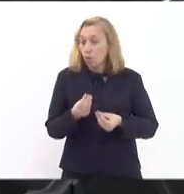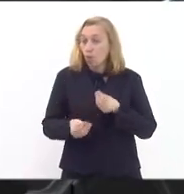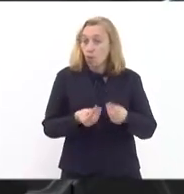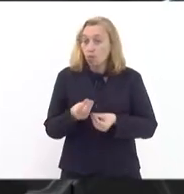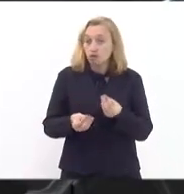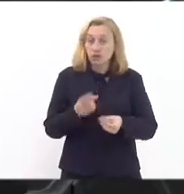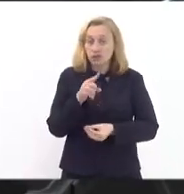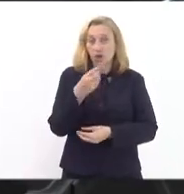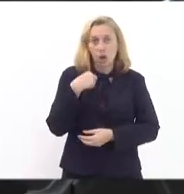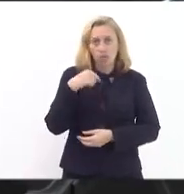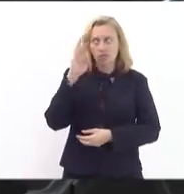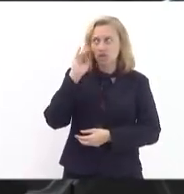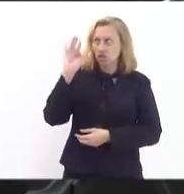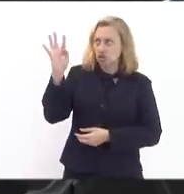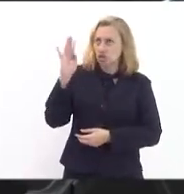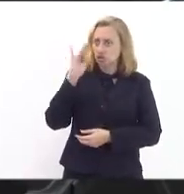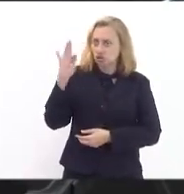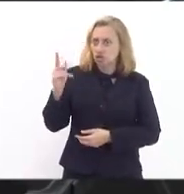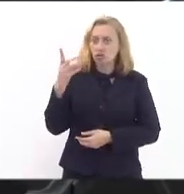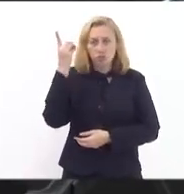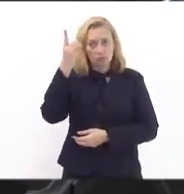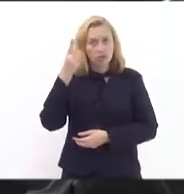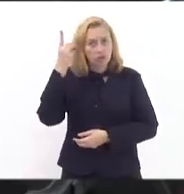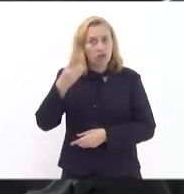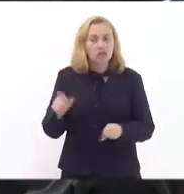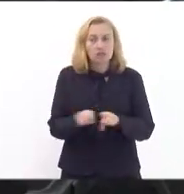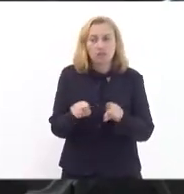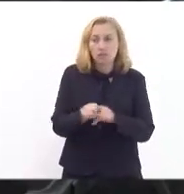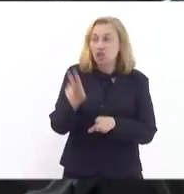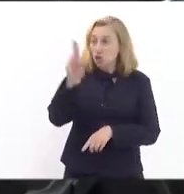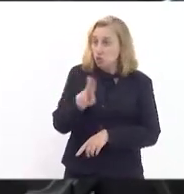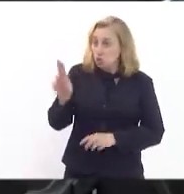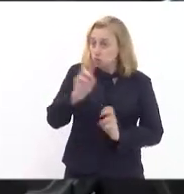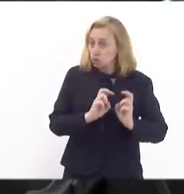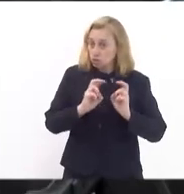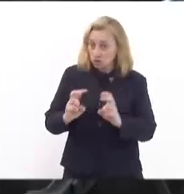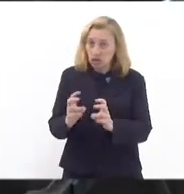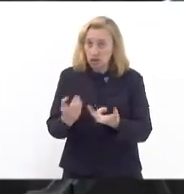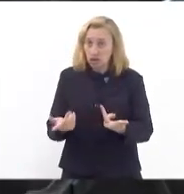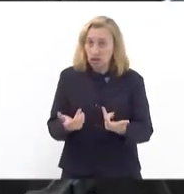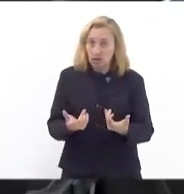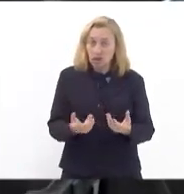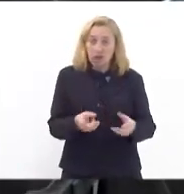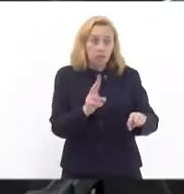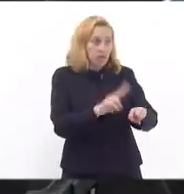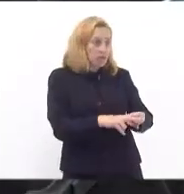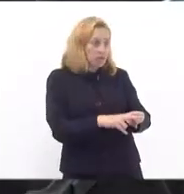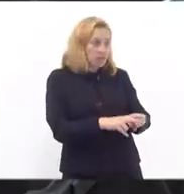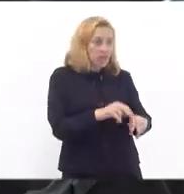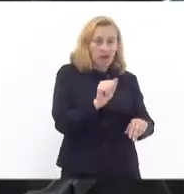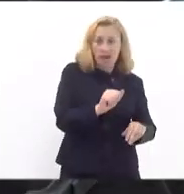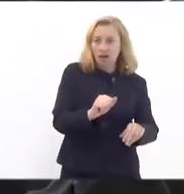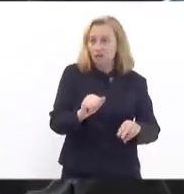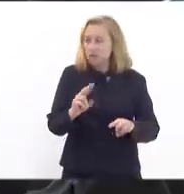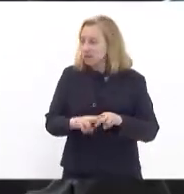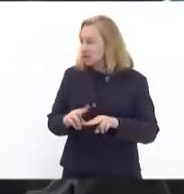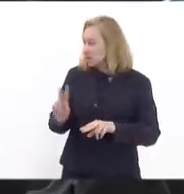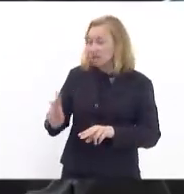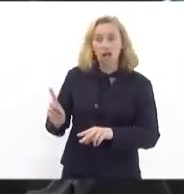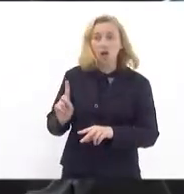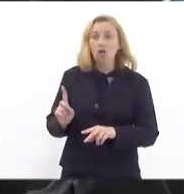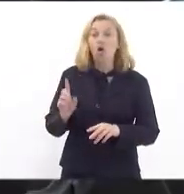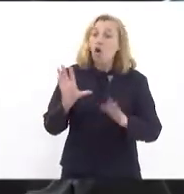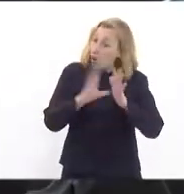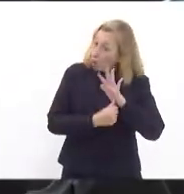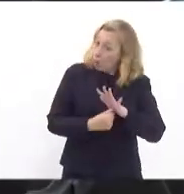Eu imagino Eu como com o parlamentar e como usuário do sistema tem até quadrado uma forma ou de outro é de uma forma só é furto de